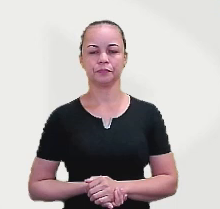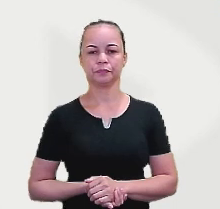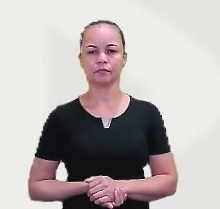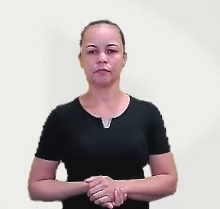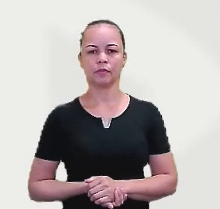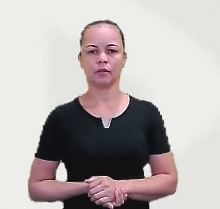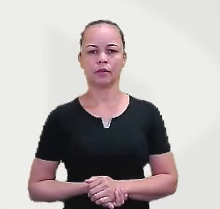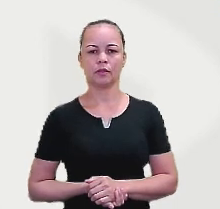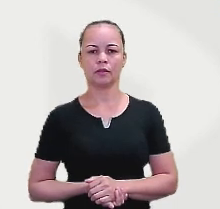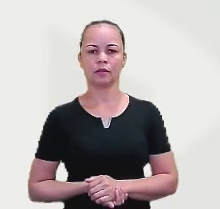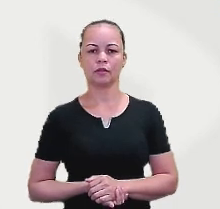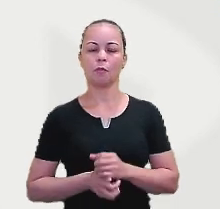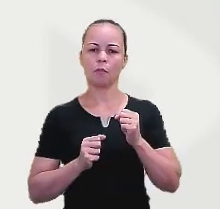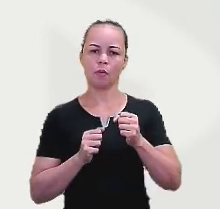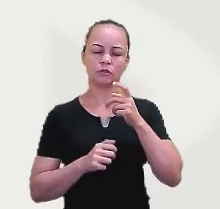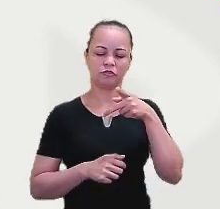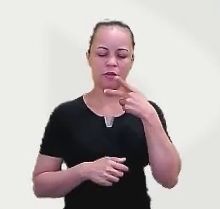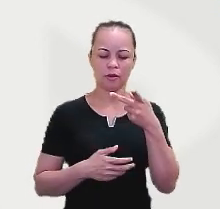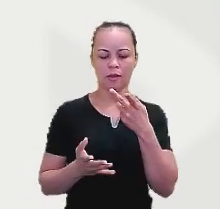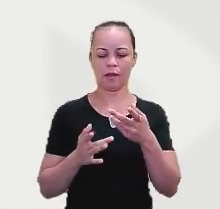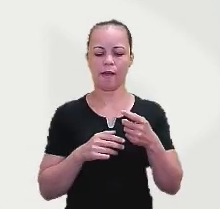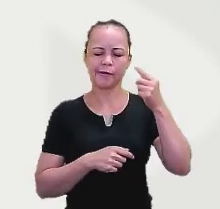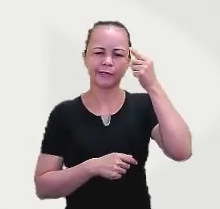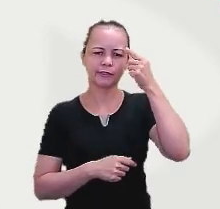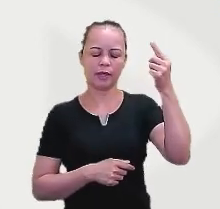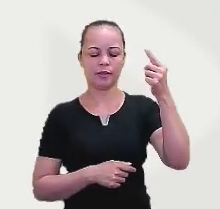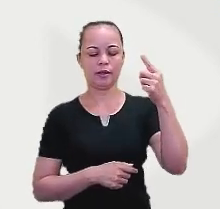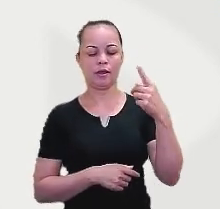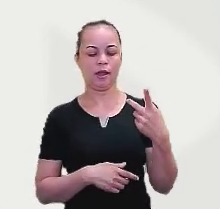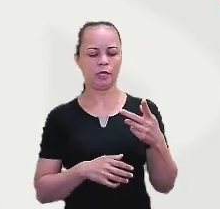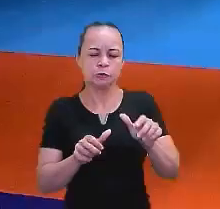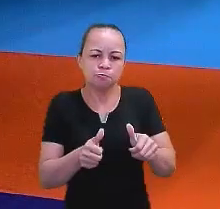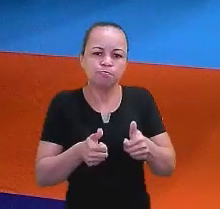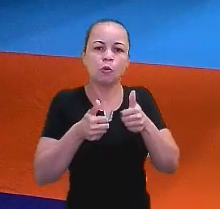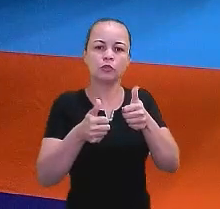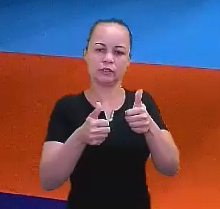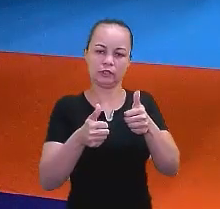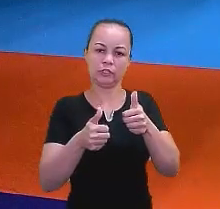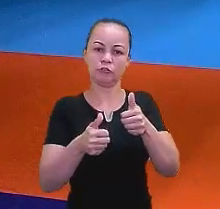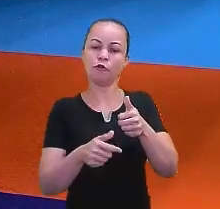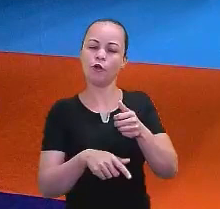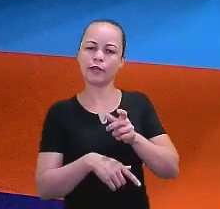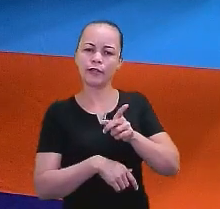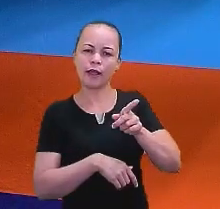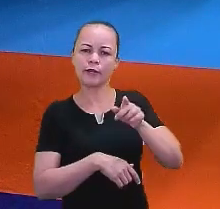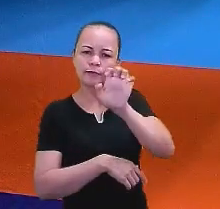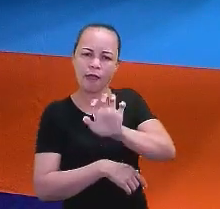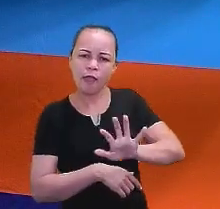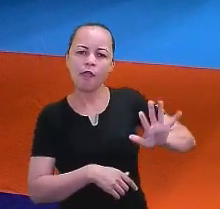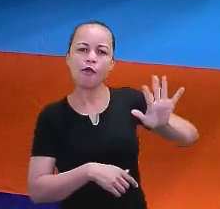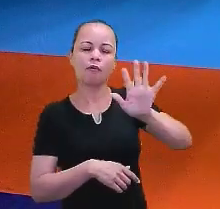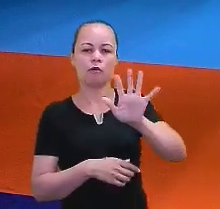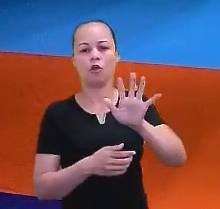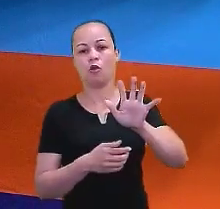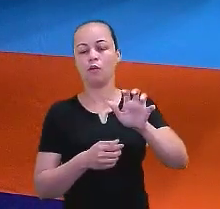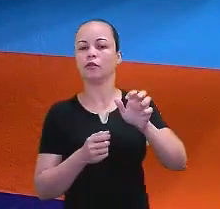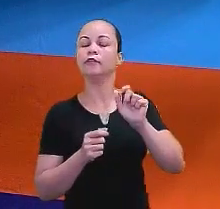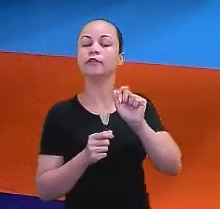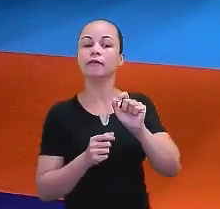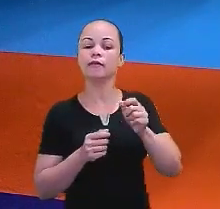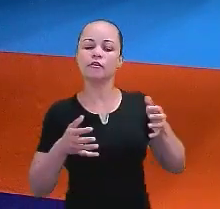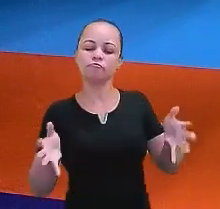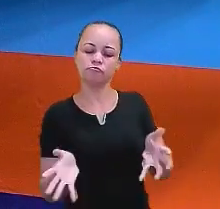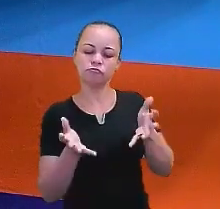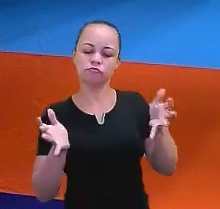a ideia positivista que está ali na Europa em voga e que vai influenciar